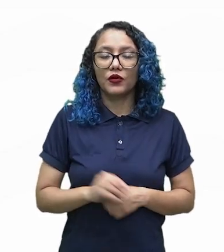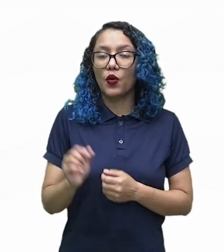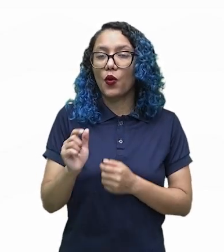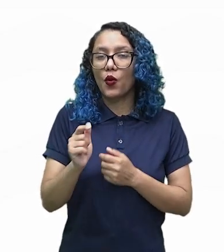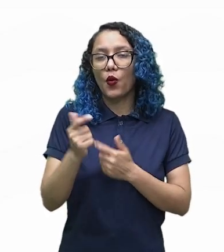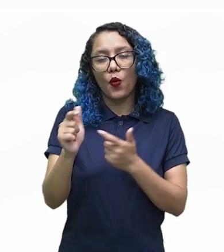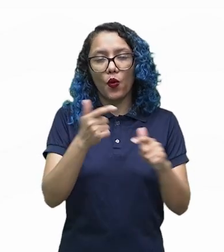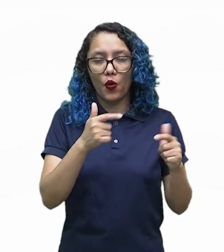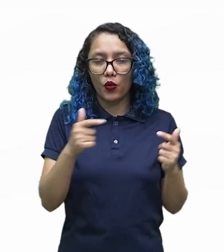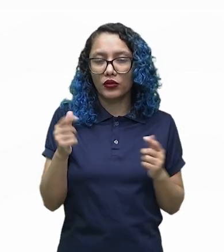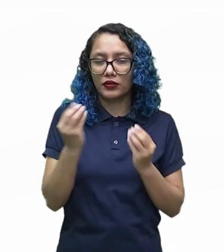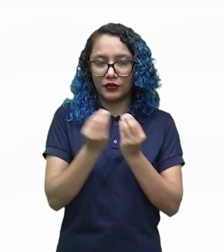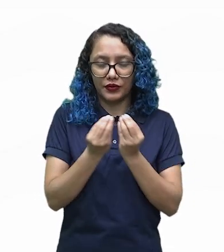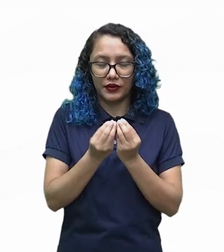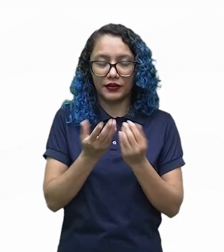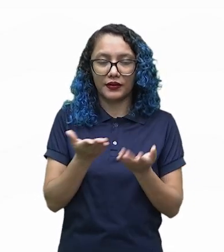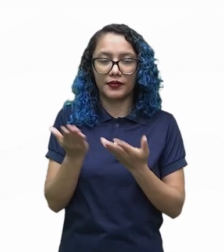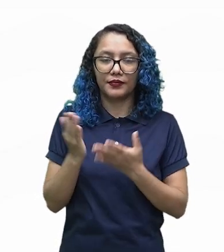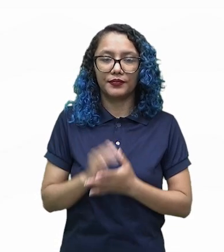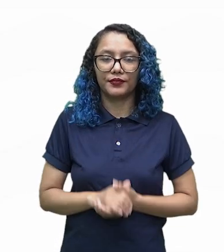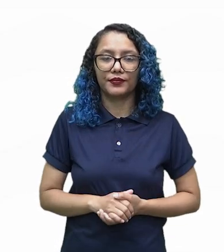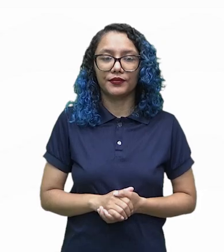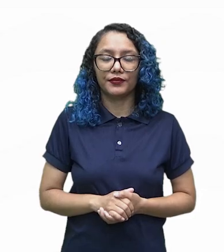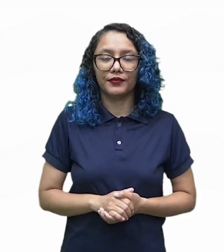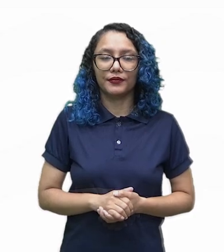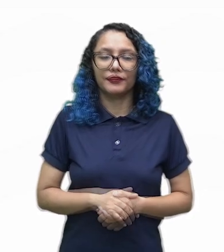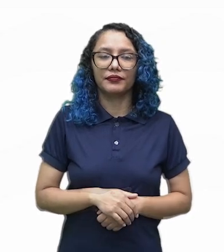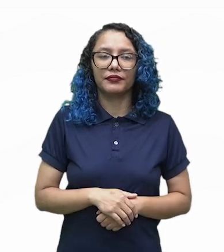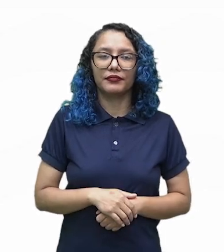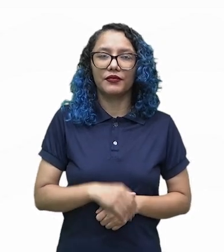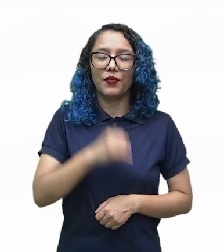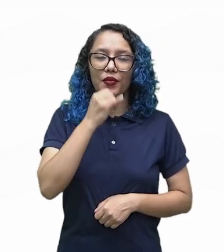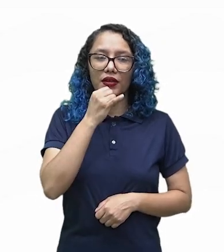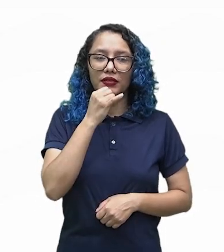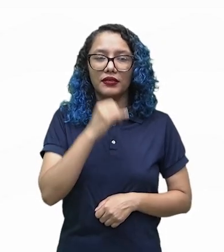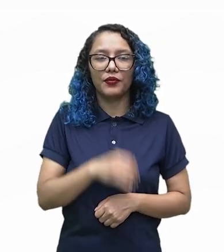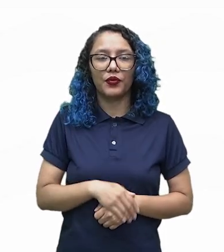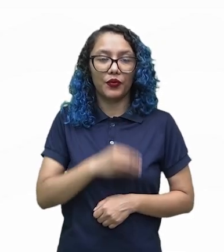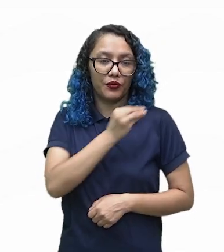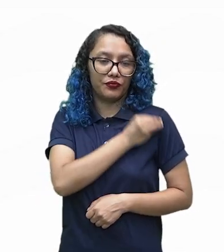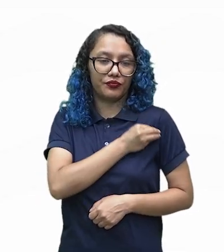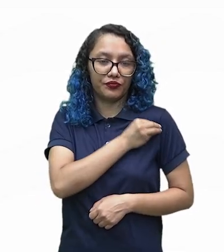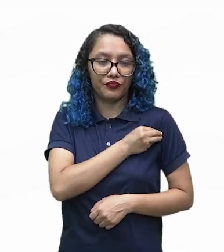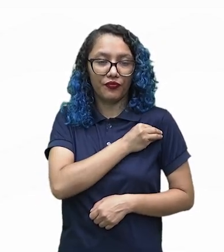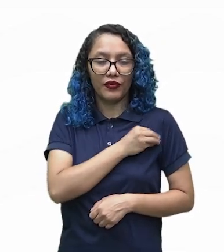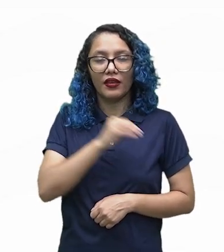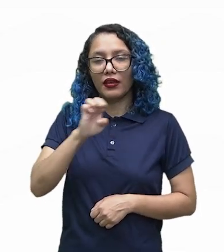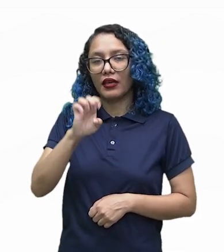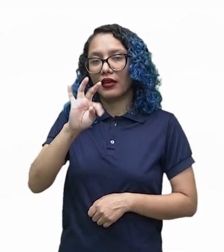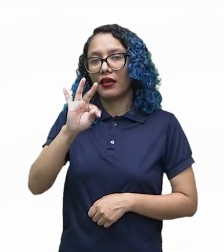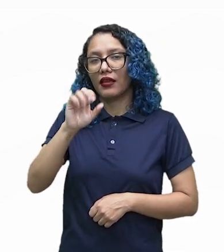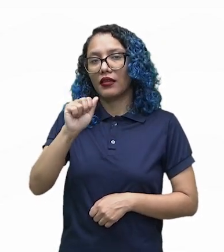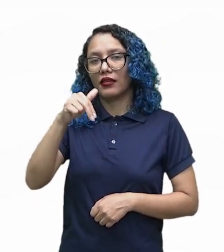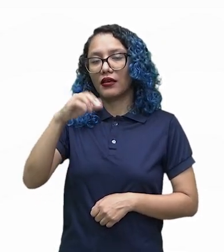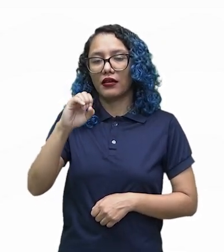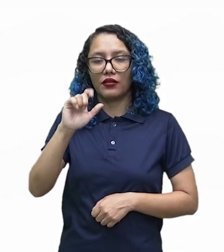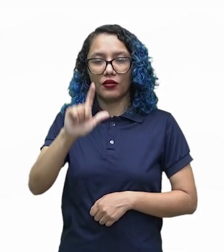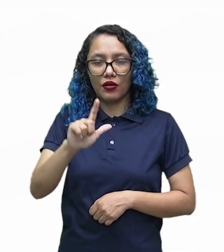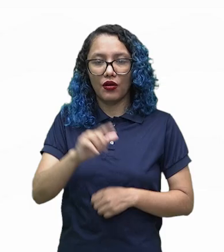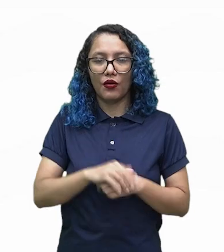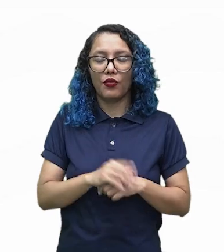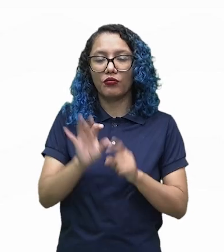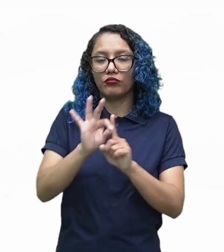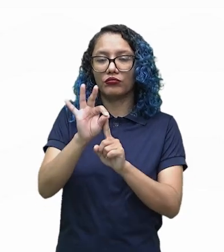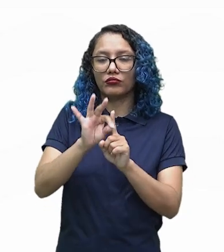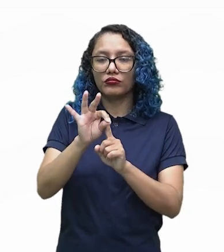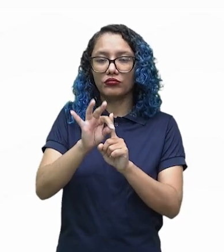outras substâncias aí, né? Nós temos aí, por exemplo, o etanol, que tem o seu ponto de fusão